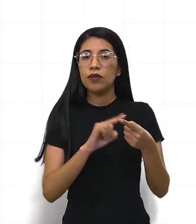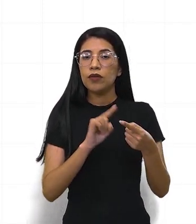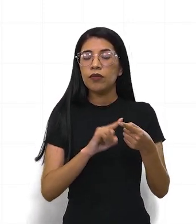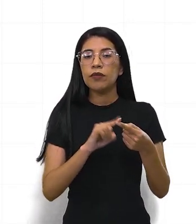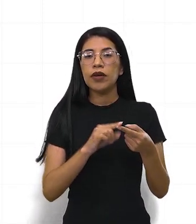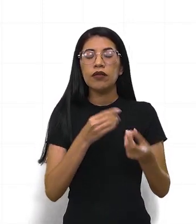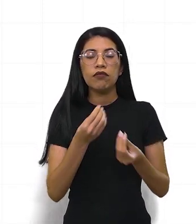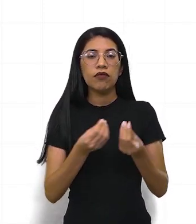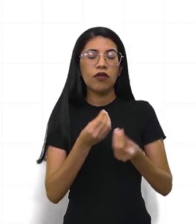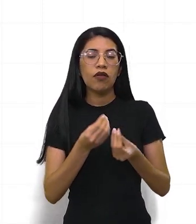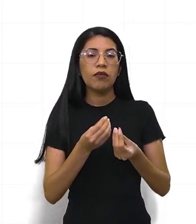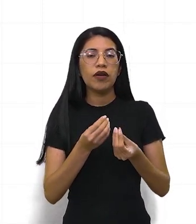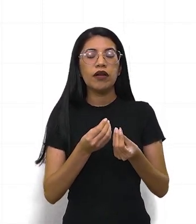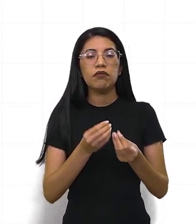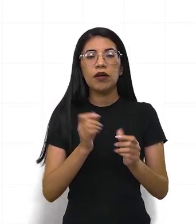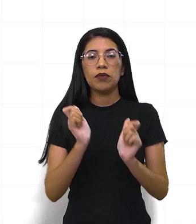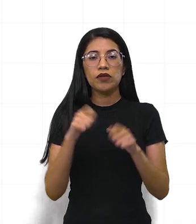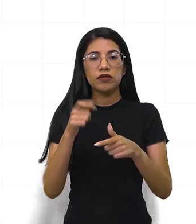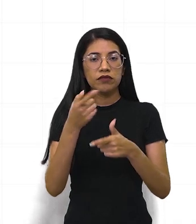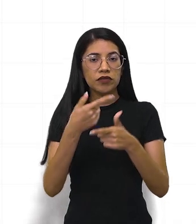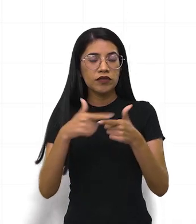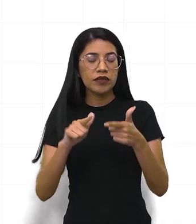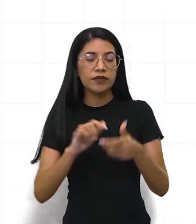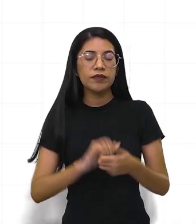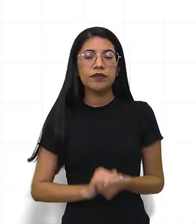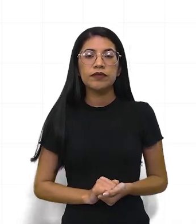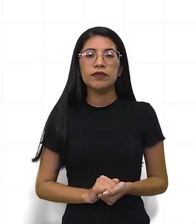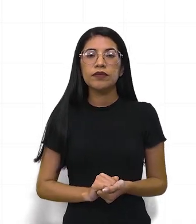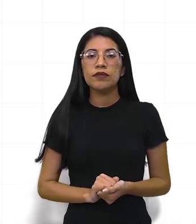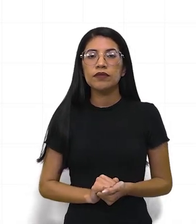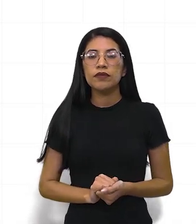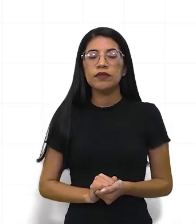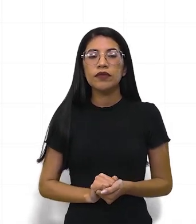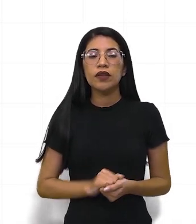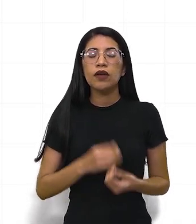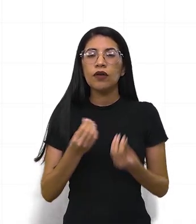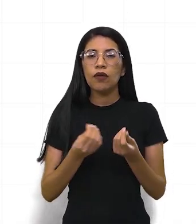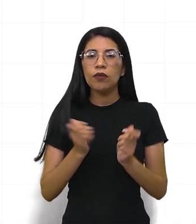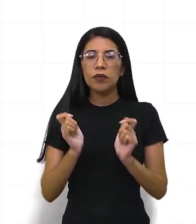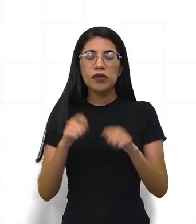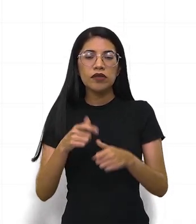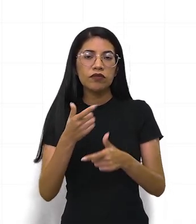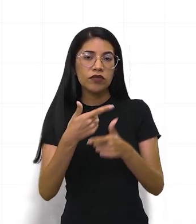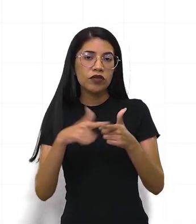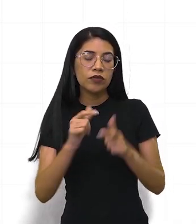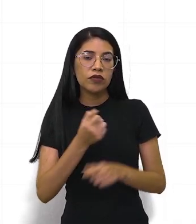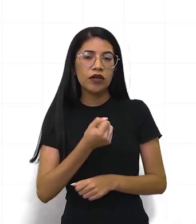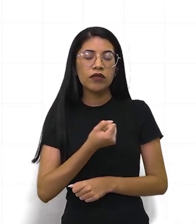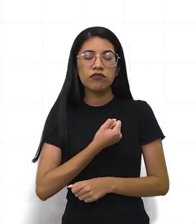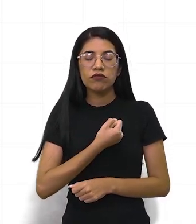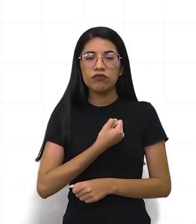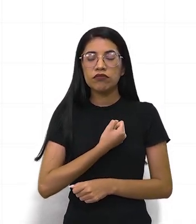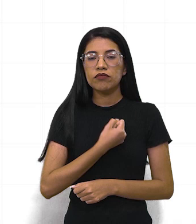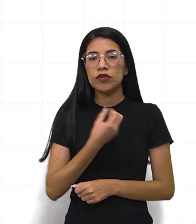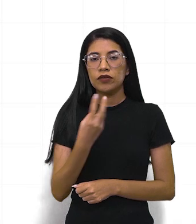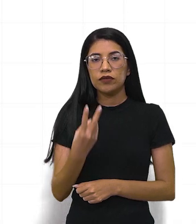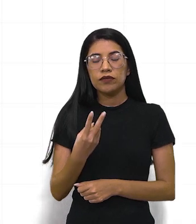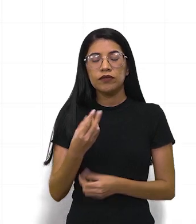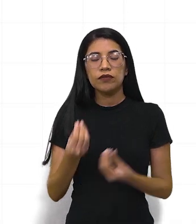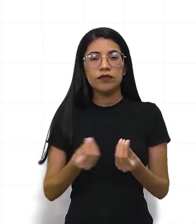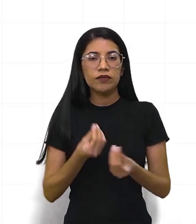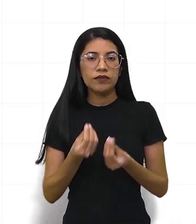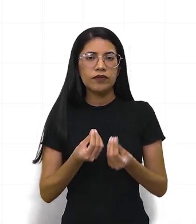de divisibilidade. Quando é que um número ele é divisível por 2? Ah, professora, essa é